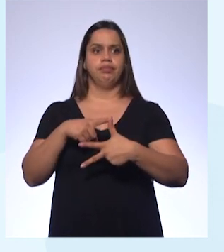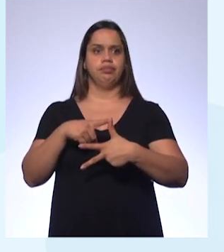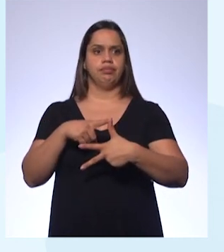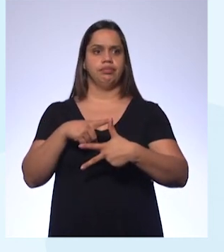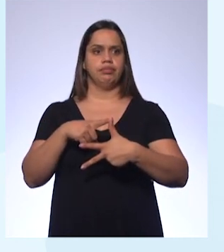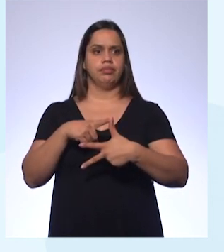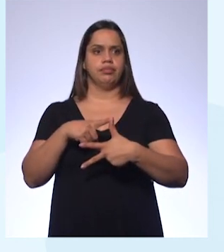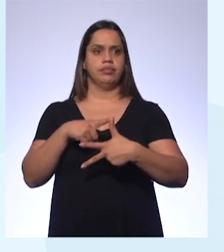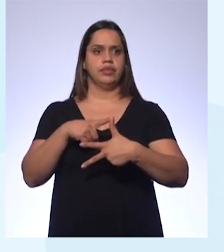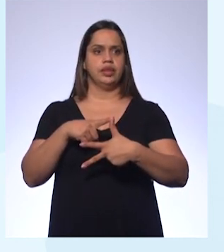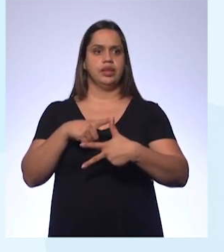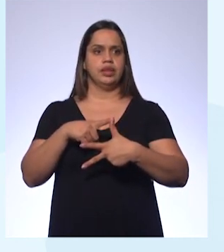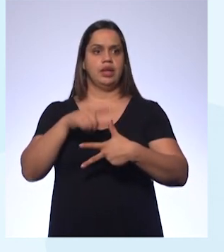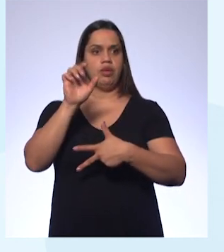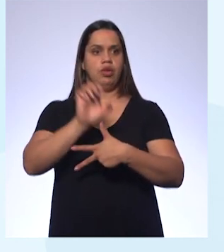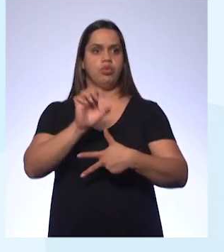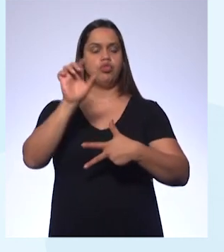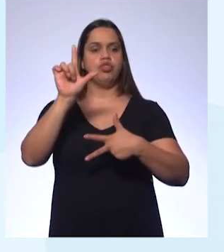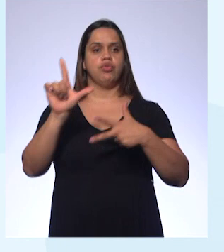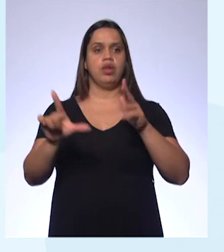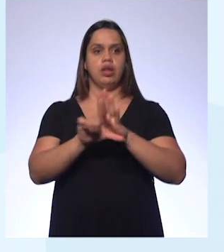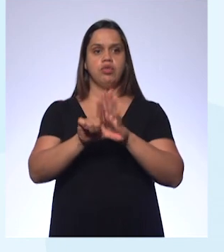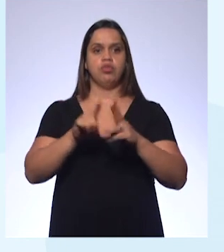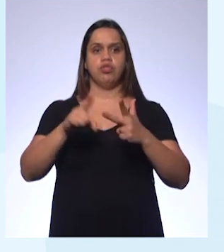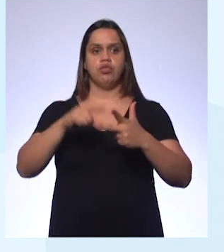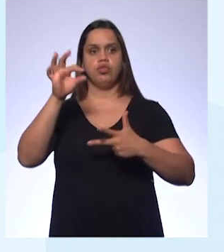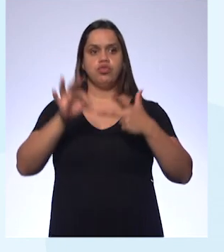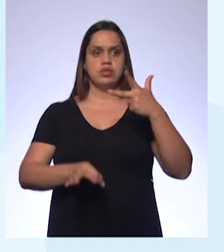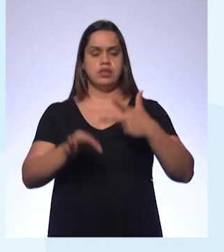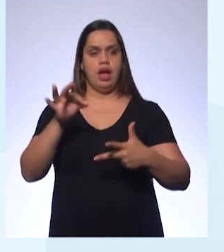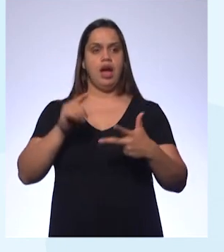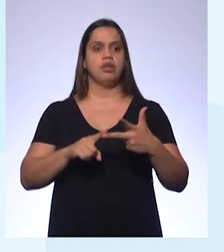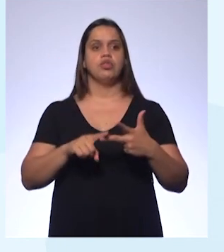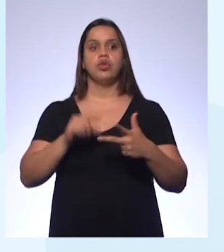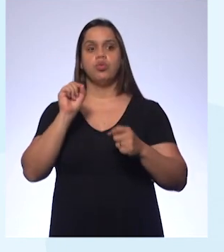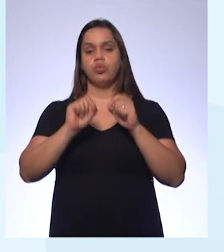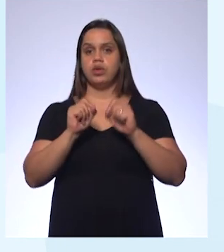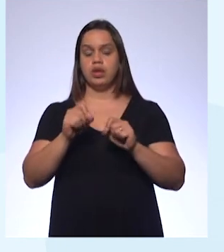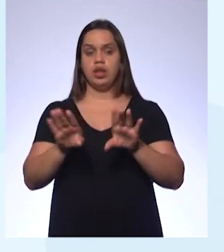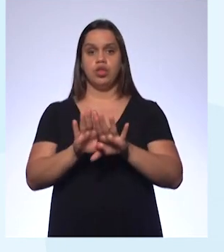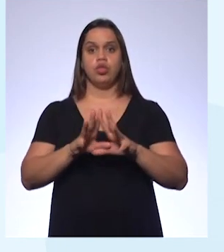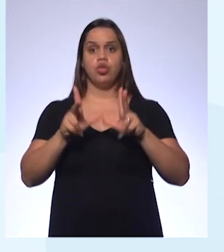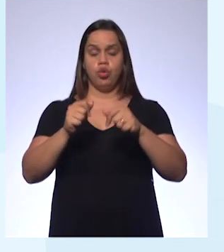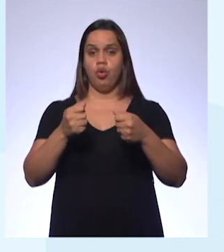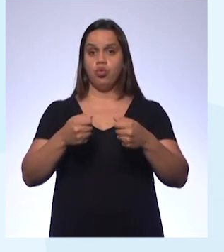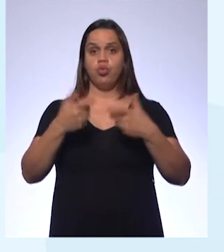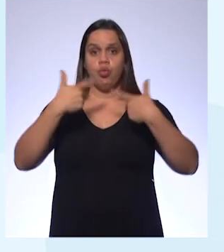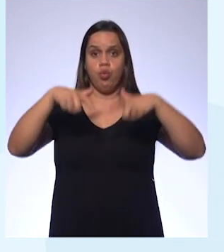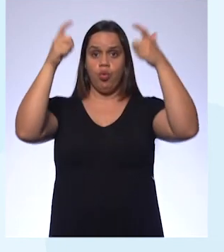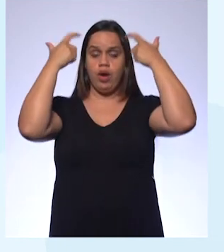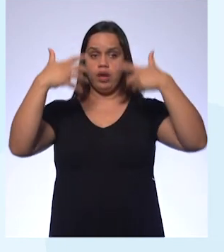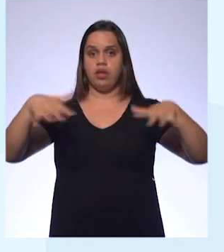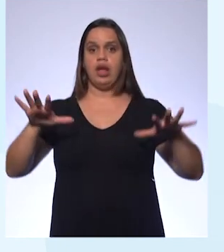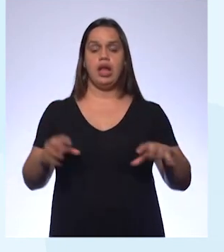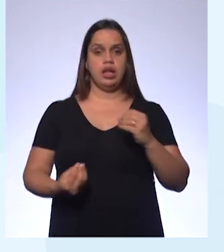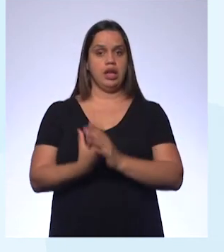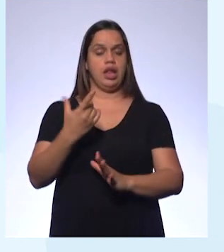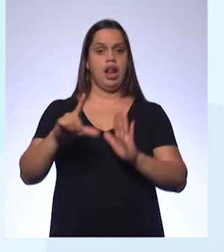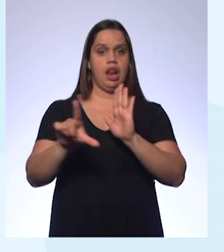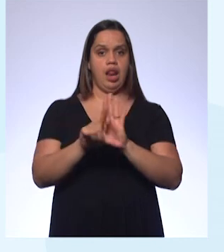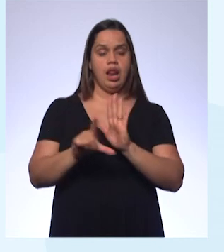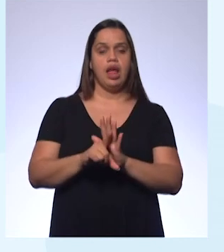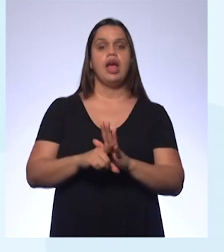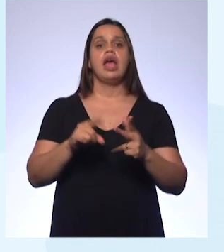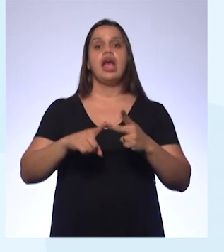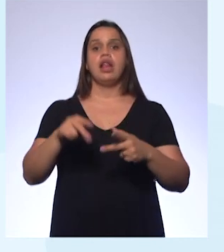e judiciário. No regime absolutista, o rei acumula todos esses poderes. Ele cria a lei, ele coloca a lei